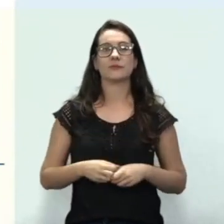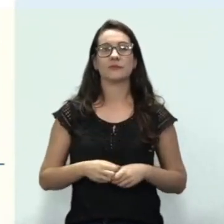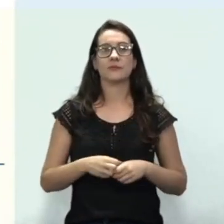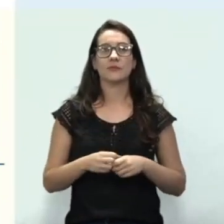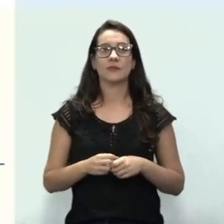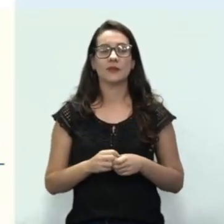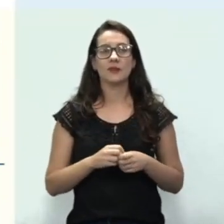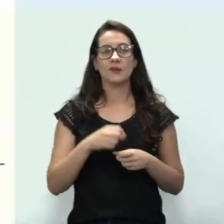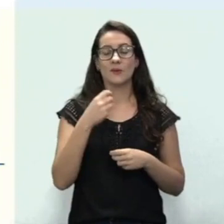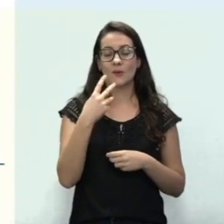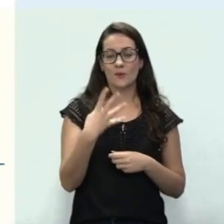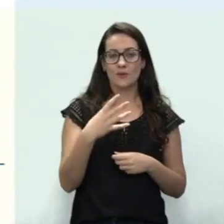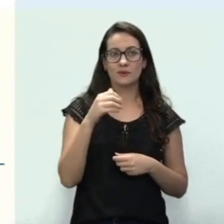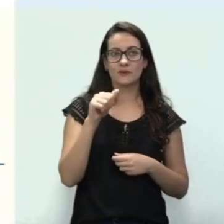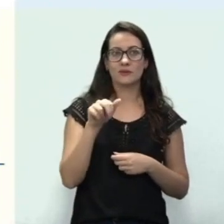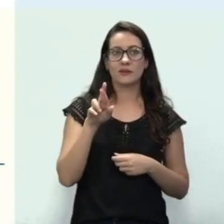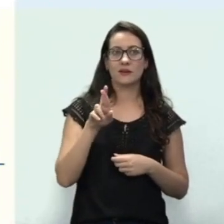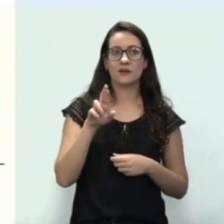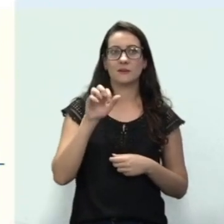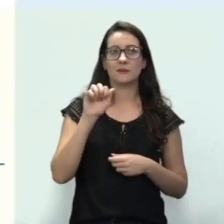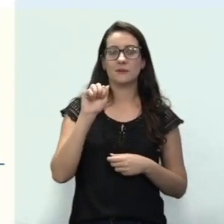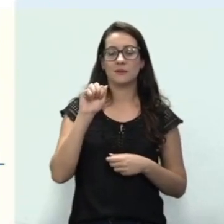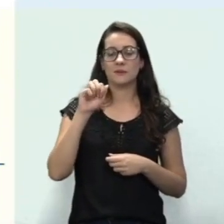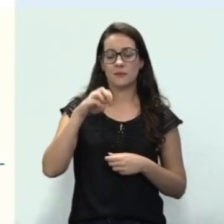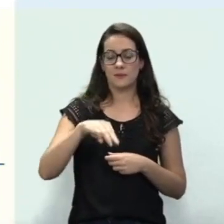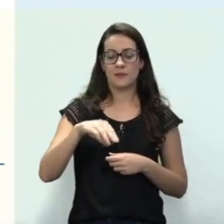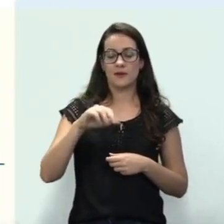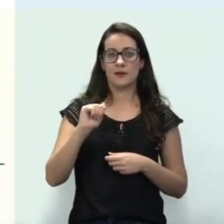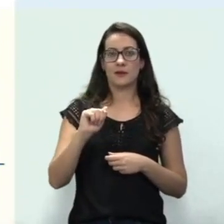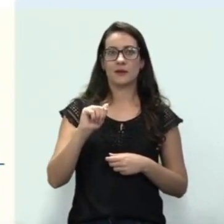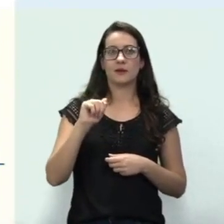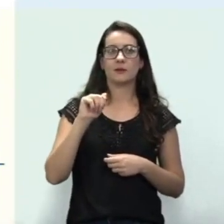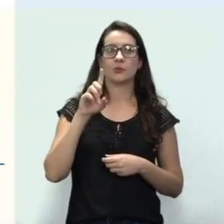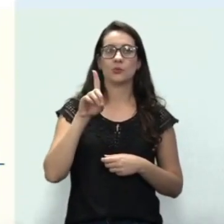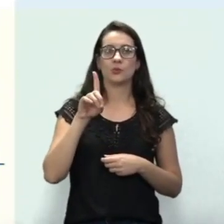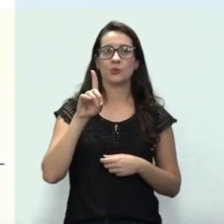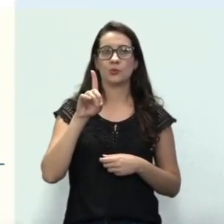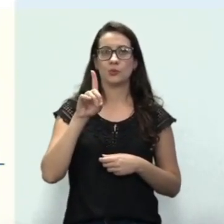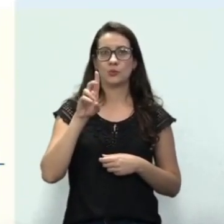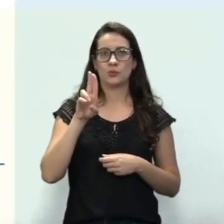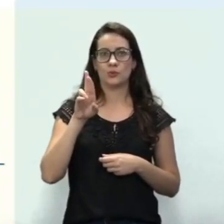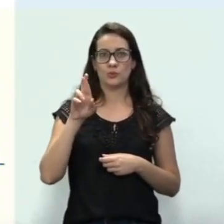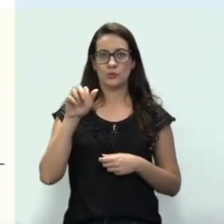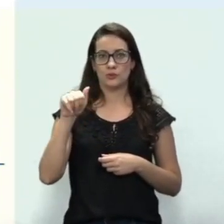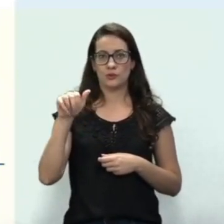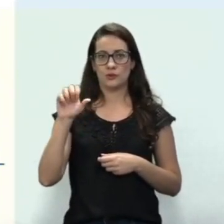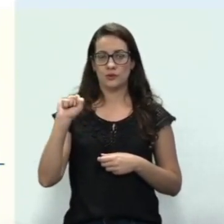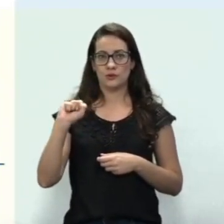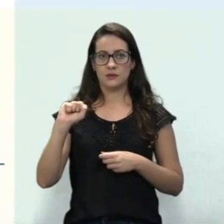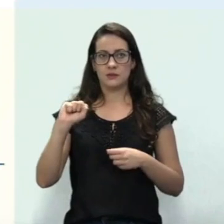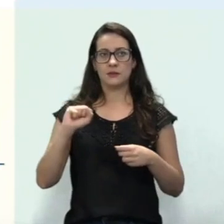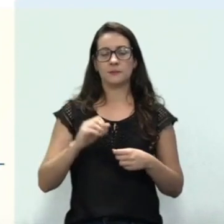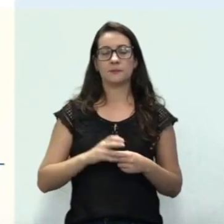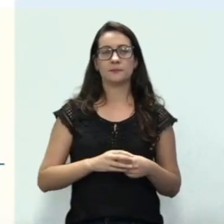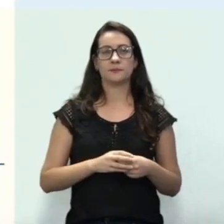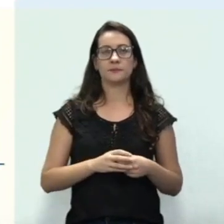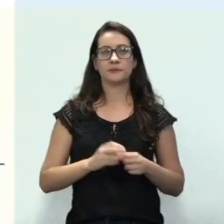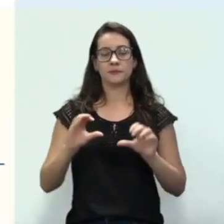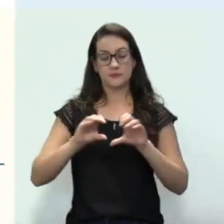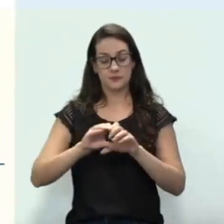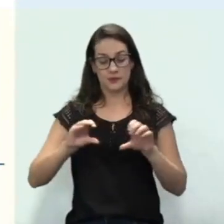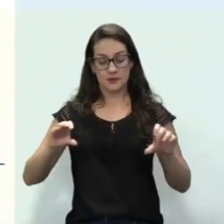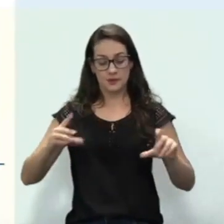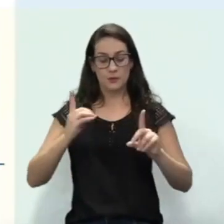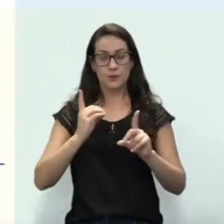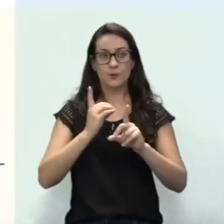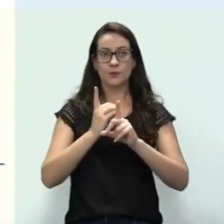armaduras. Deixa eu fazer um pouco maior. A gente tem, então, 4 armaduras na parte inferior. Então, é